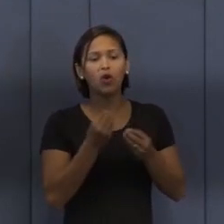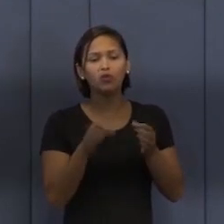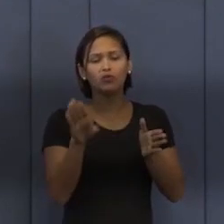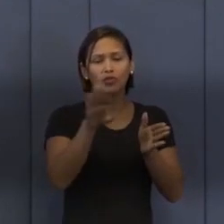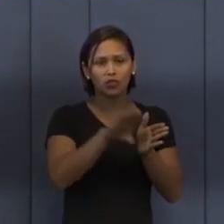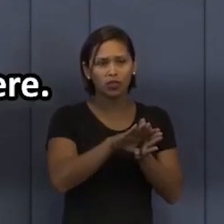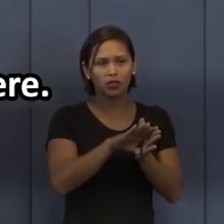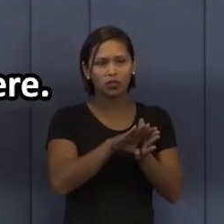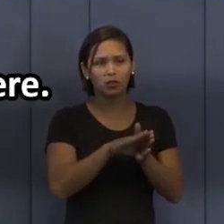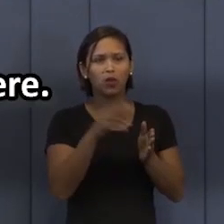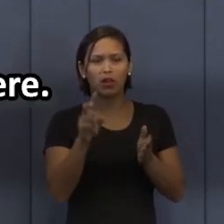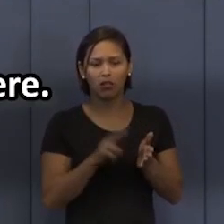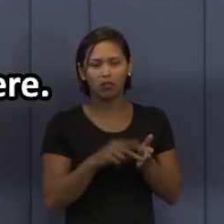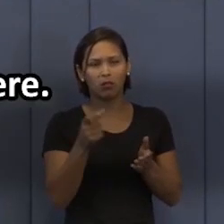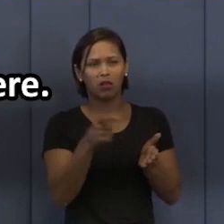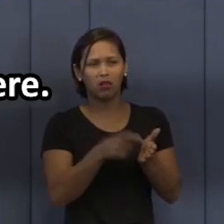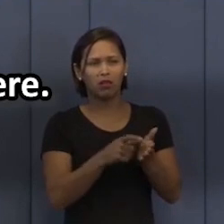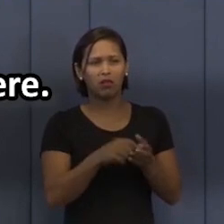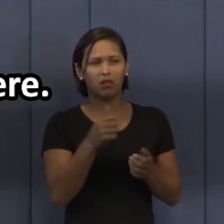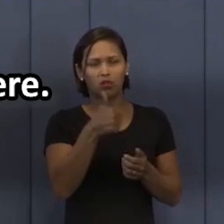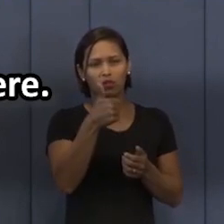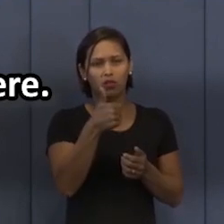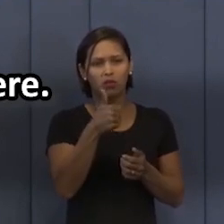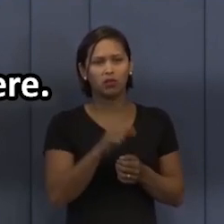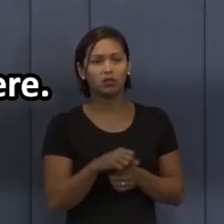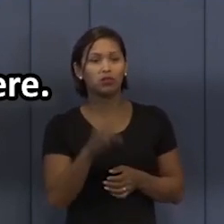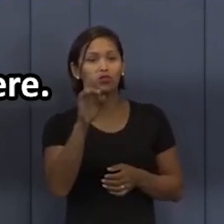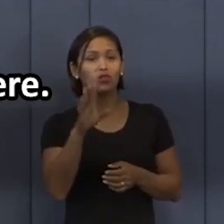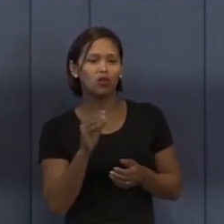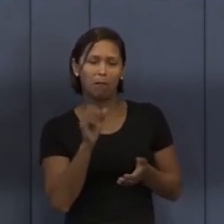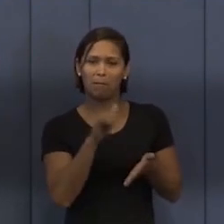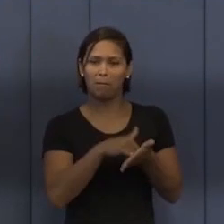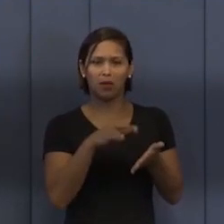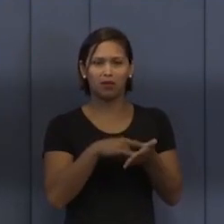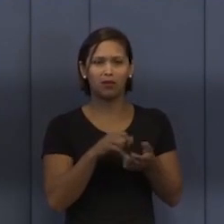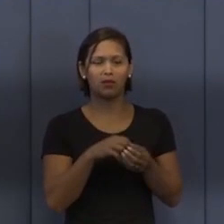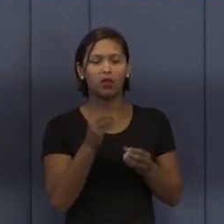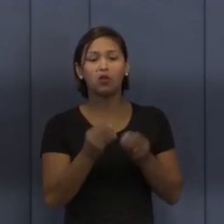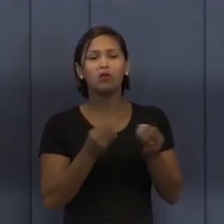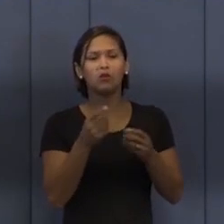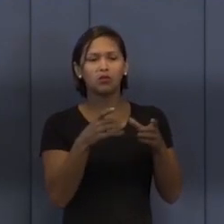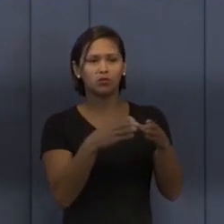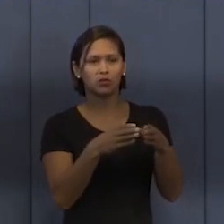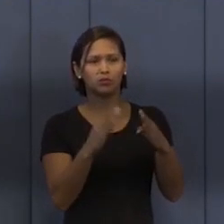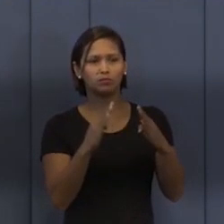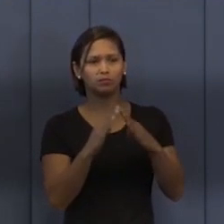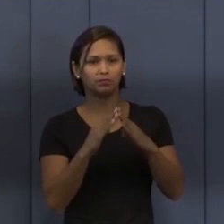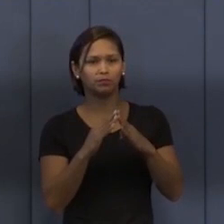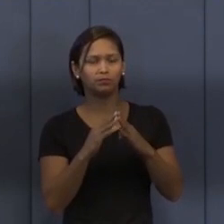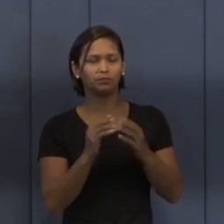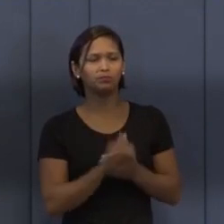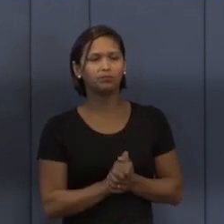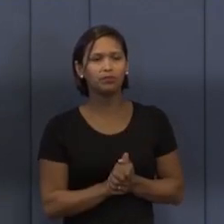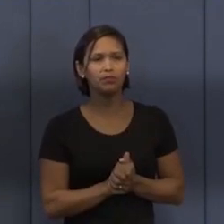menino. Onde que você desce? É porque lá também tem bilhete único, né, essas coisas, desce, sobe, não precisa pagar duas passagens. Ah, tá,